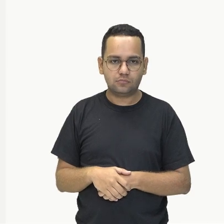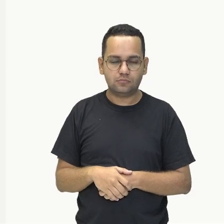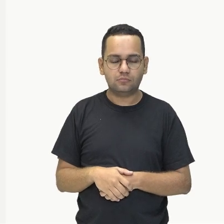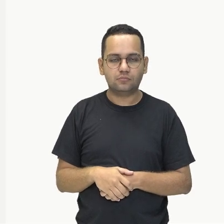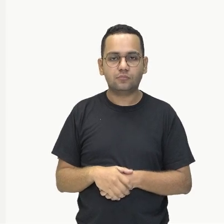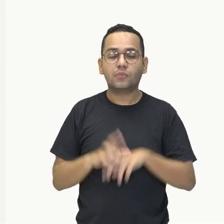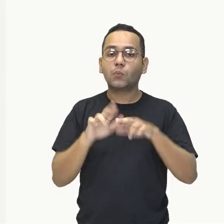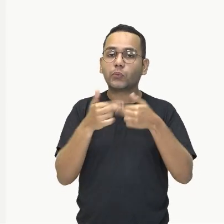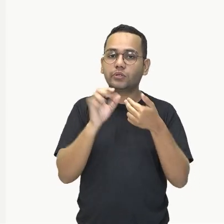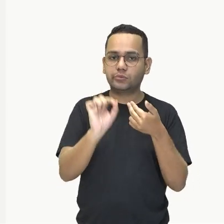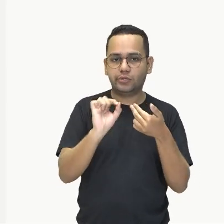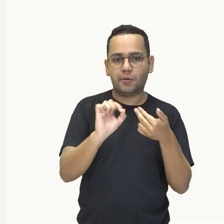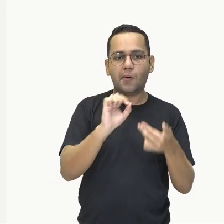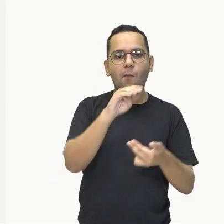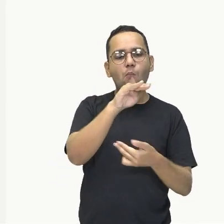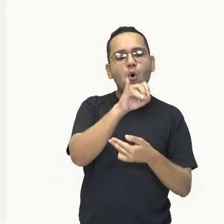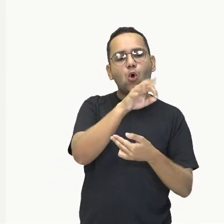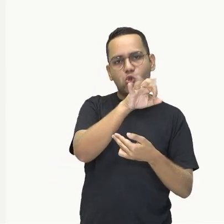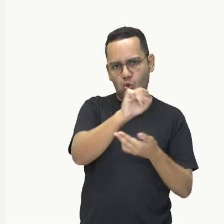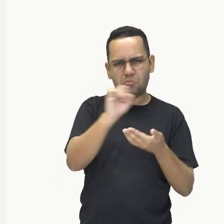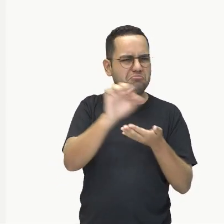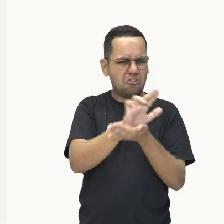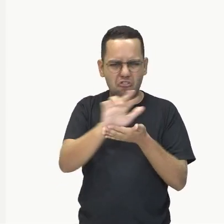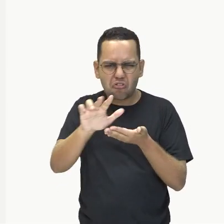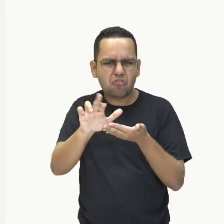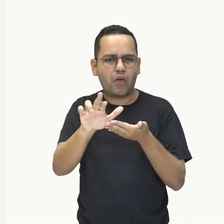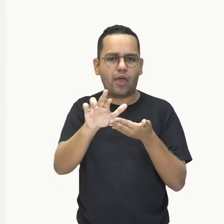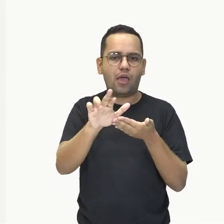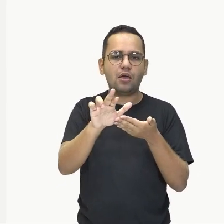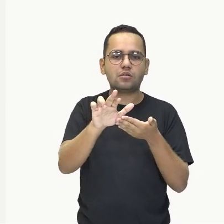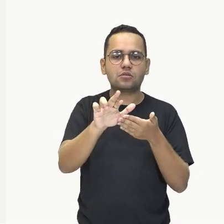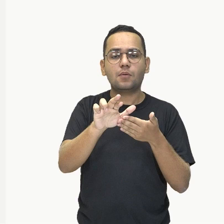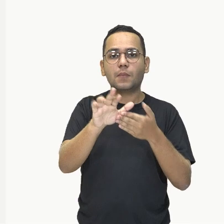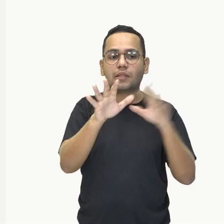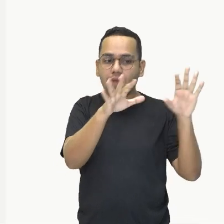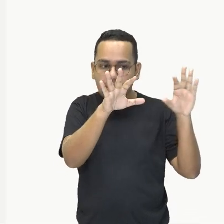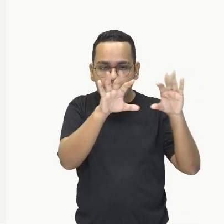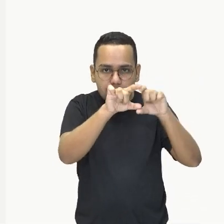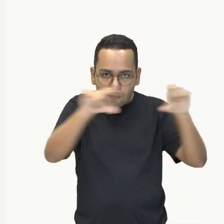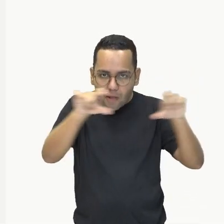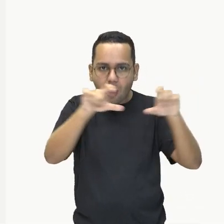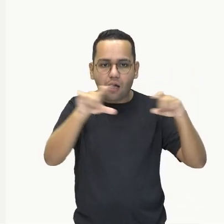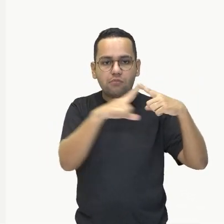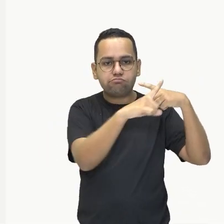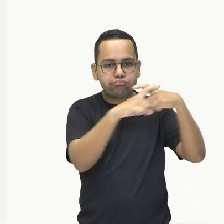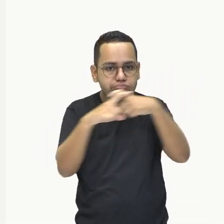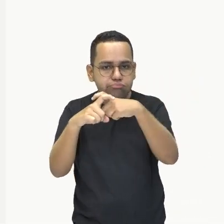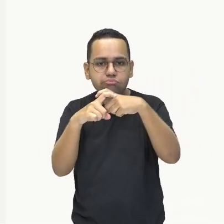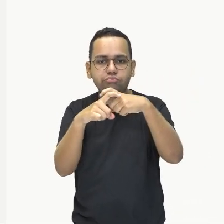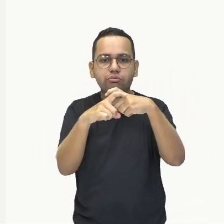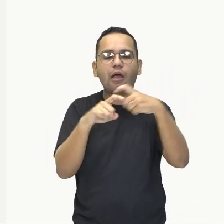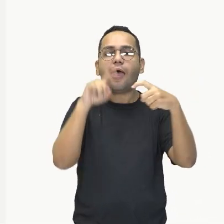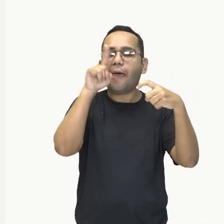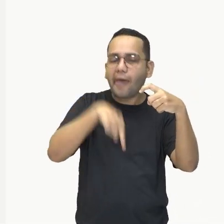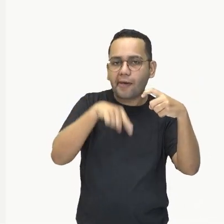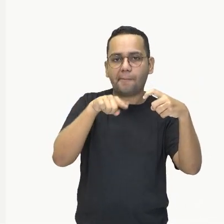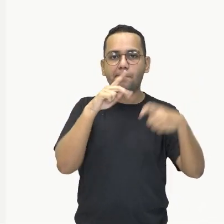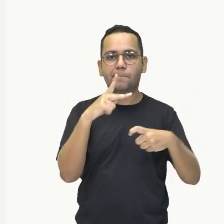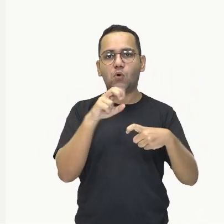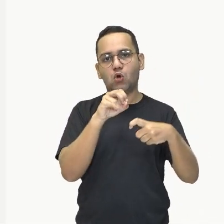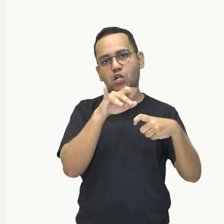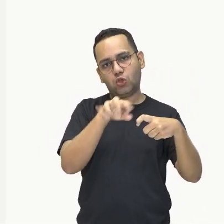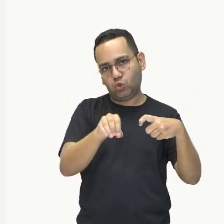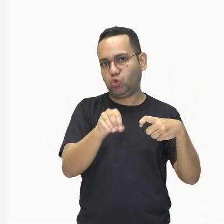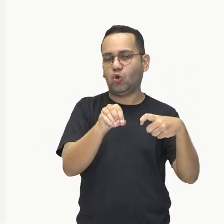polinômio, tá? Então, como eu expliquei agora há pouco, se eu tenho x ao cubo